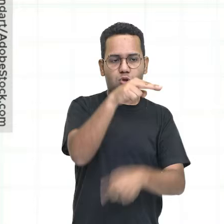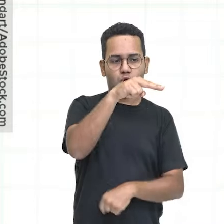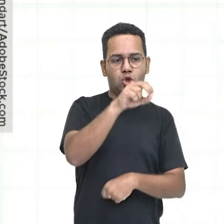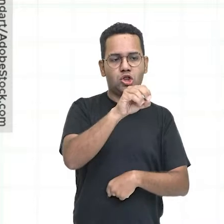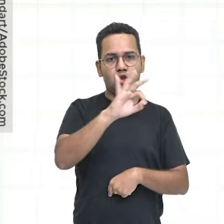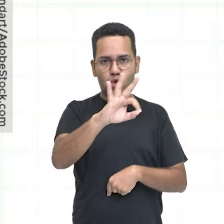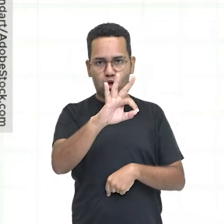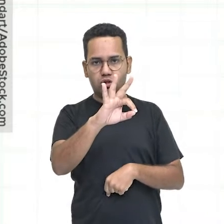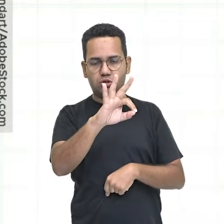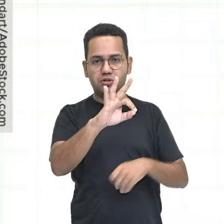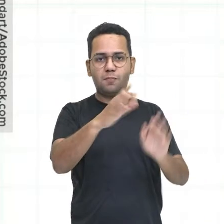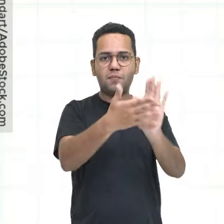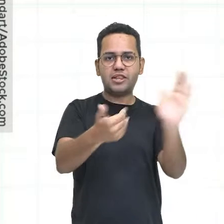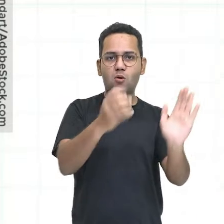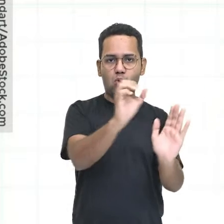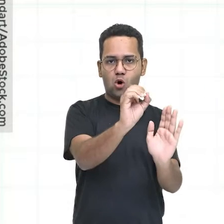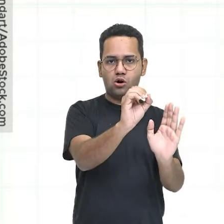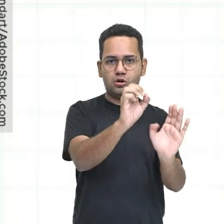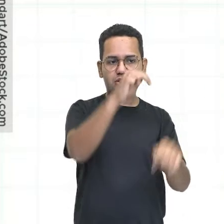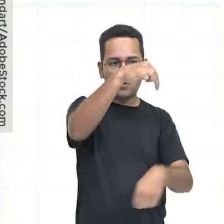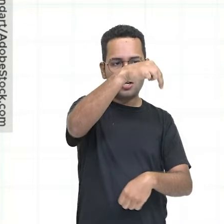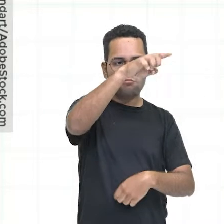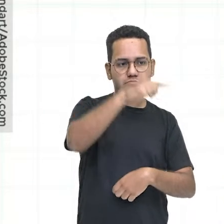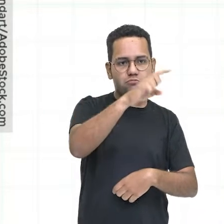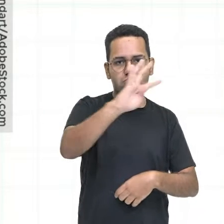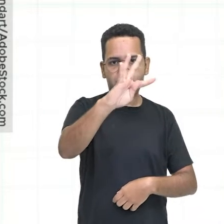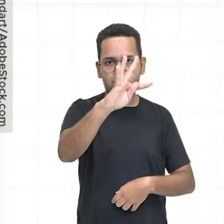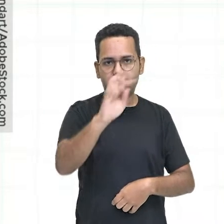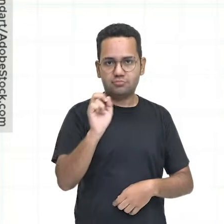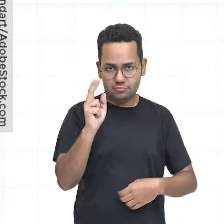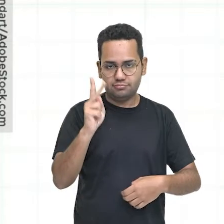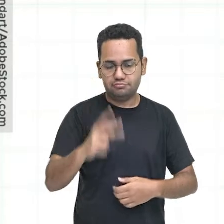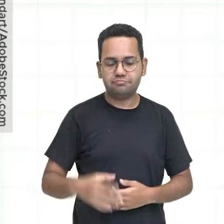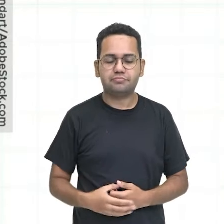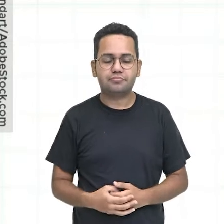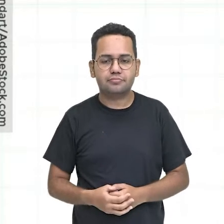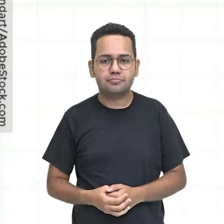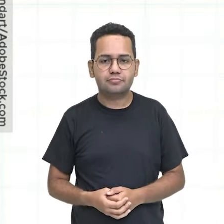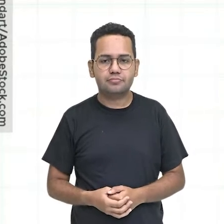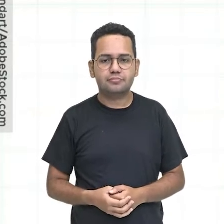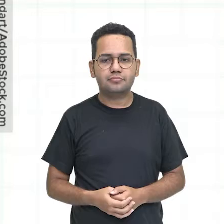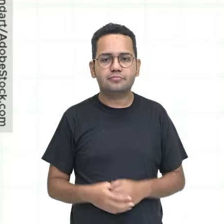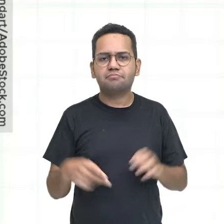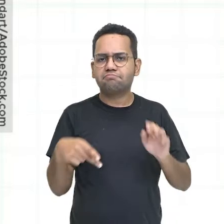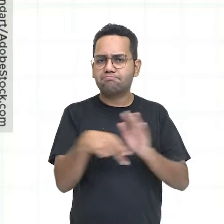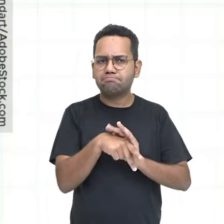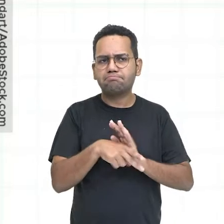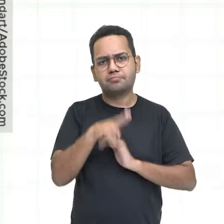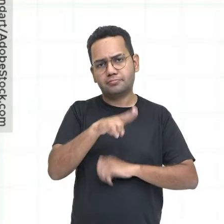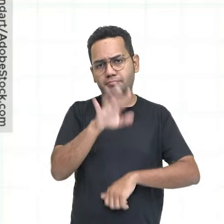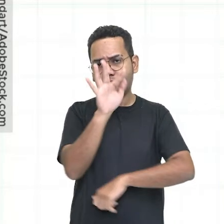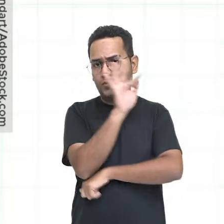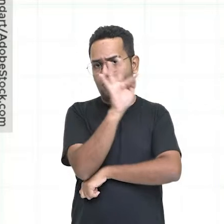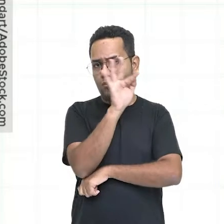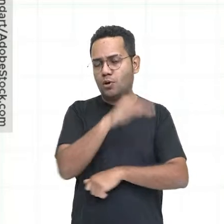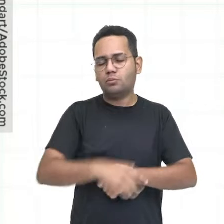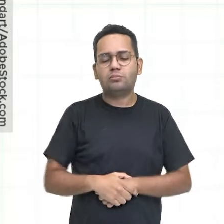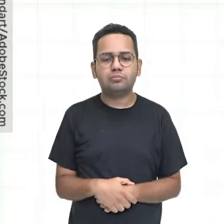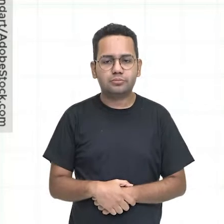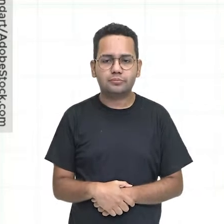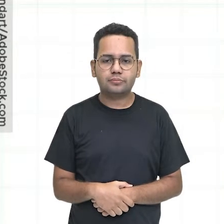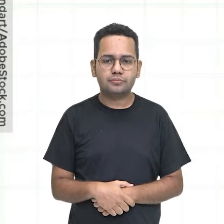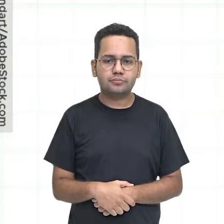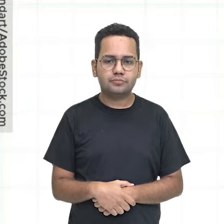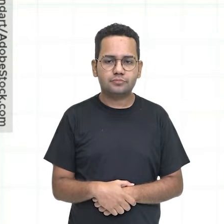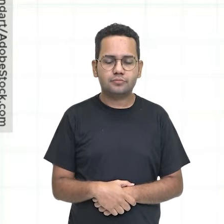encurtada, né? Eu tirei parte dessa palavra, ela foi abreviada. Isso é bastante comum na linguagem formal e especialmente nas